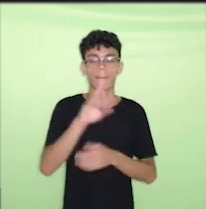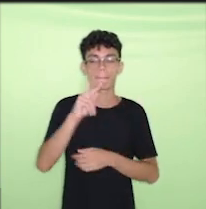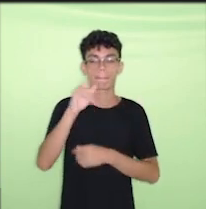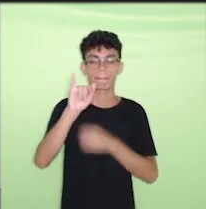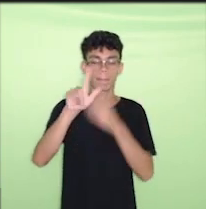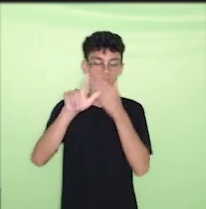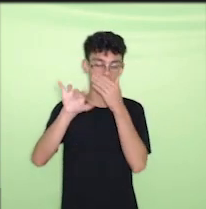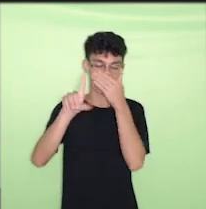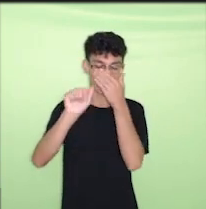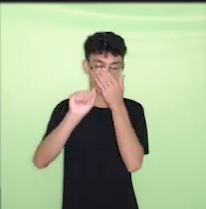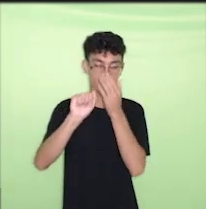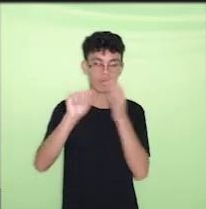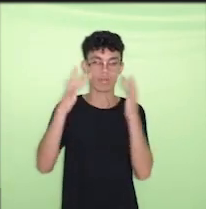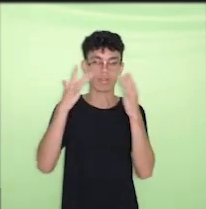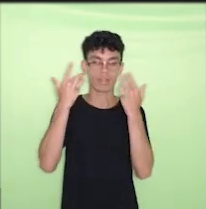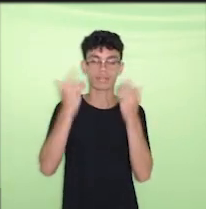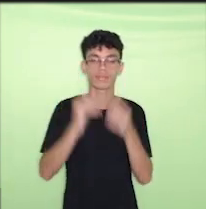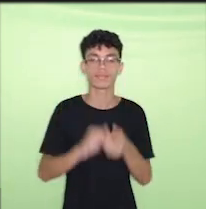Hilda no teatro.